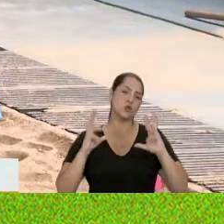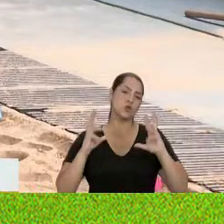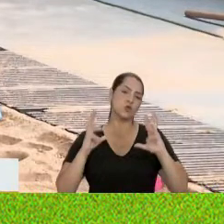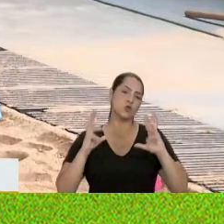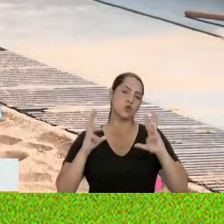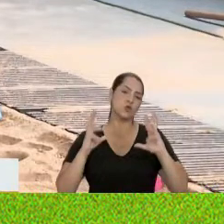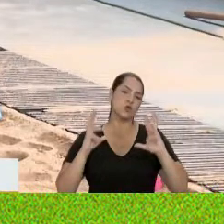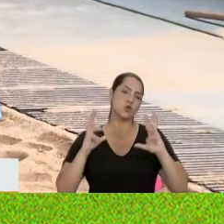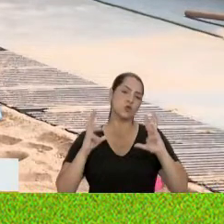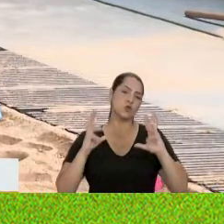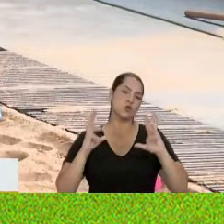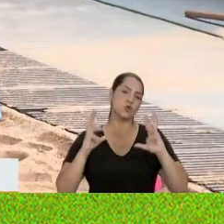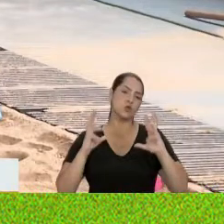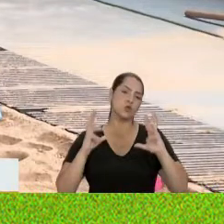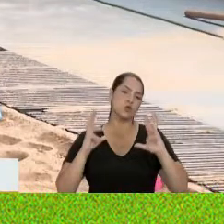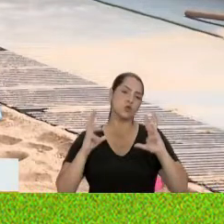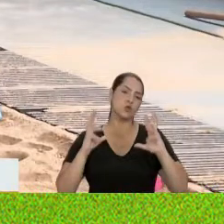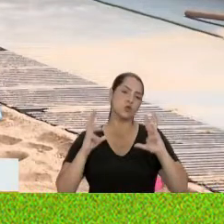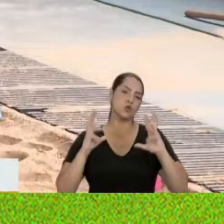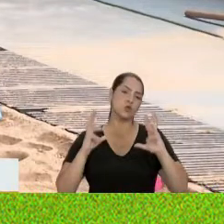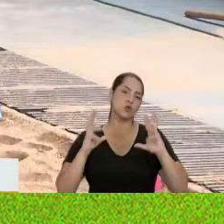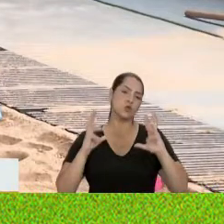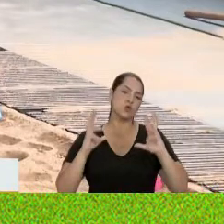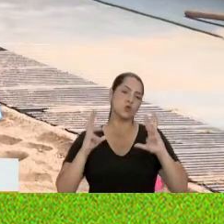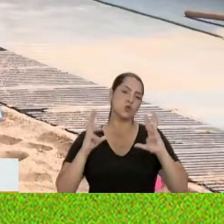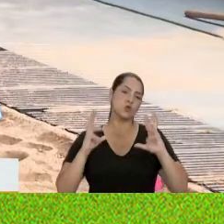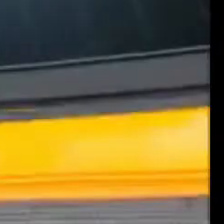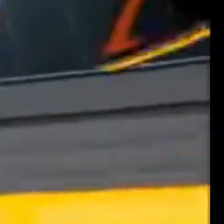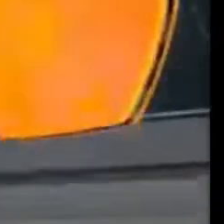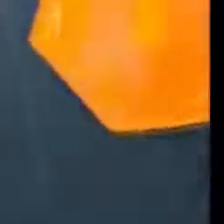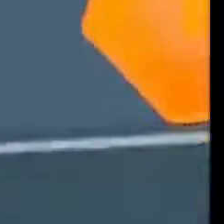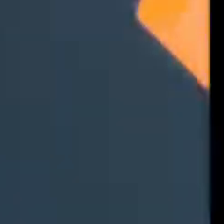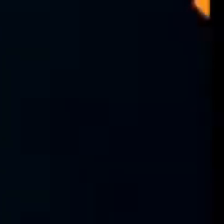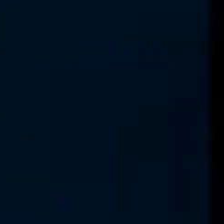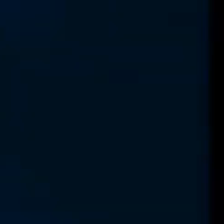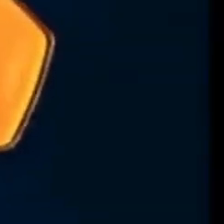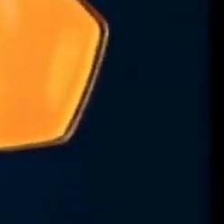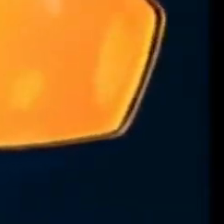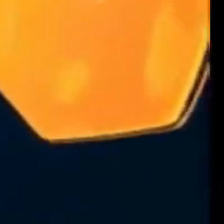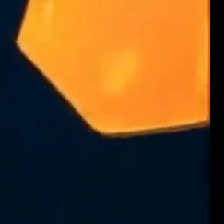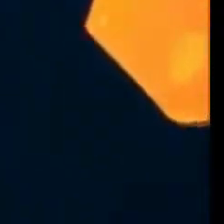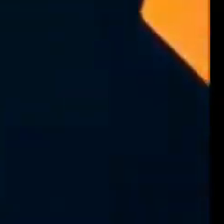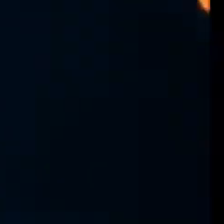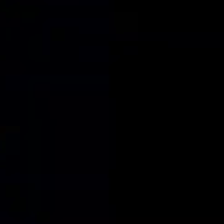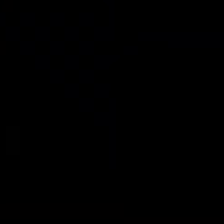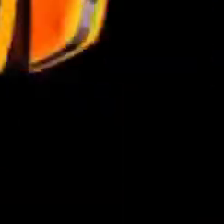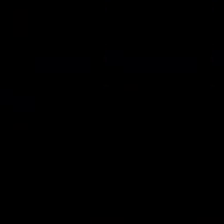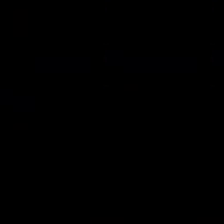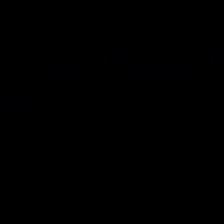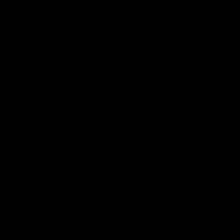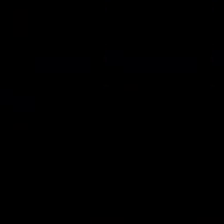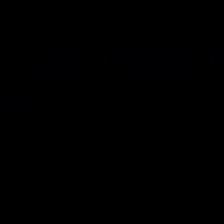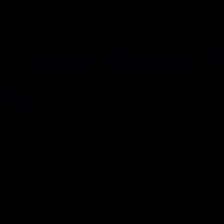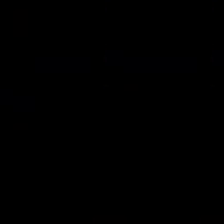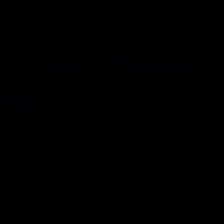promessa no salto à distância representando o Brasil. Notícias do mundo esportivo.